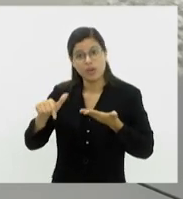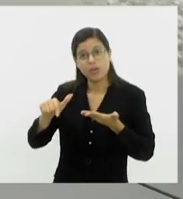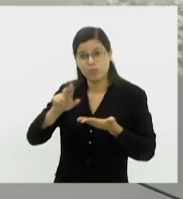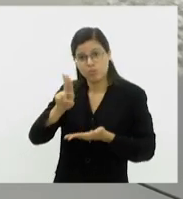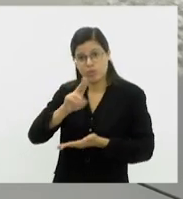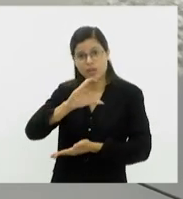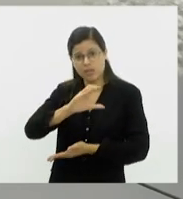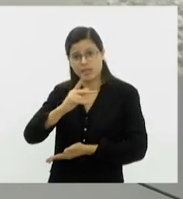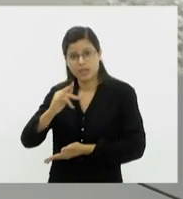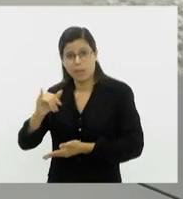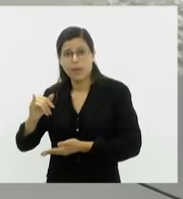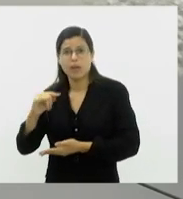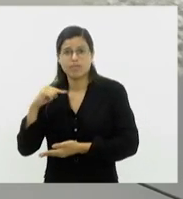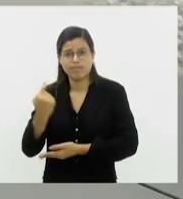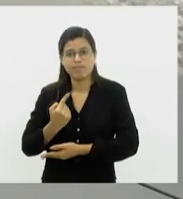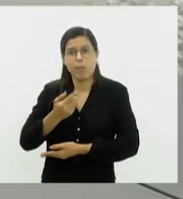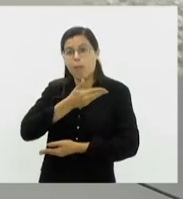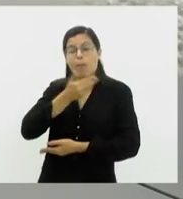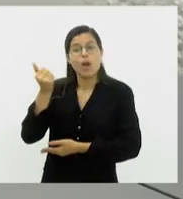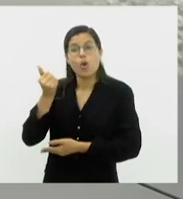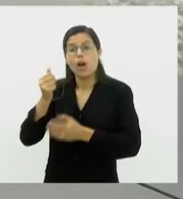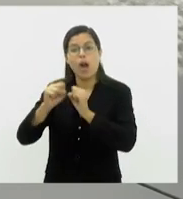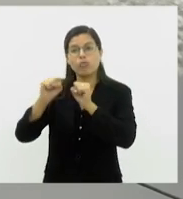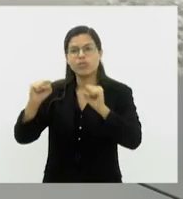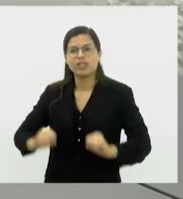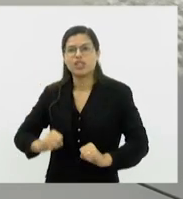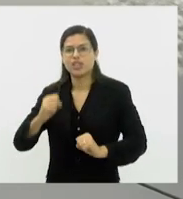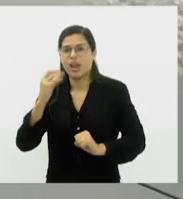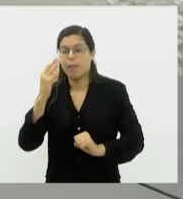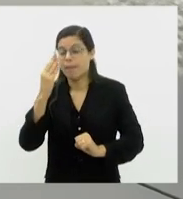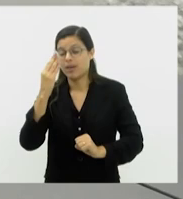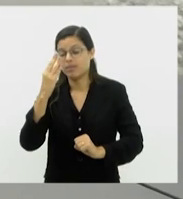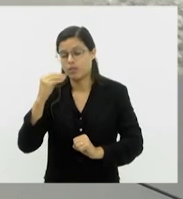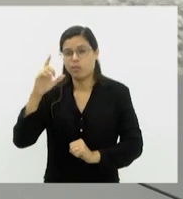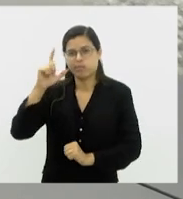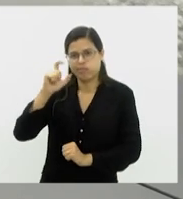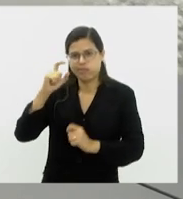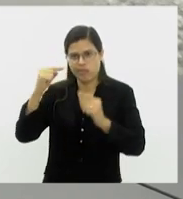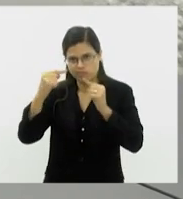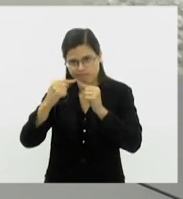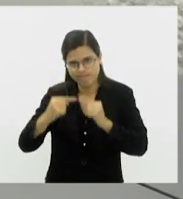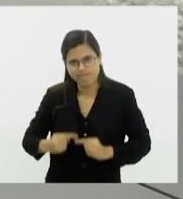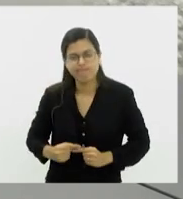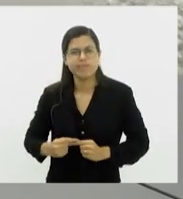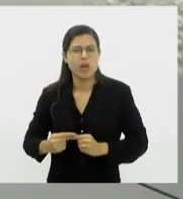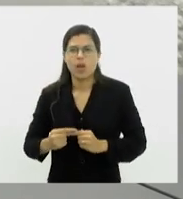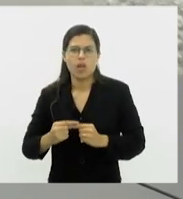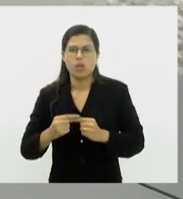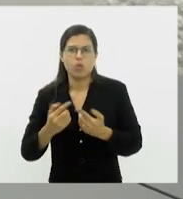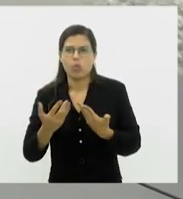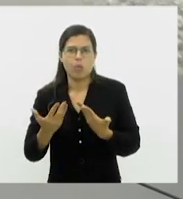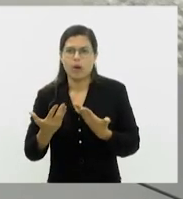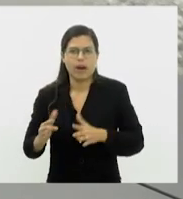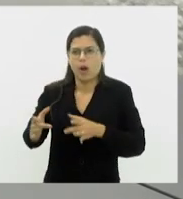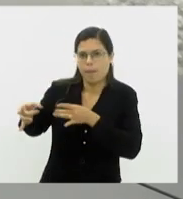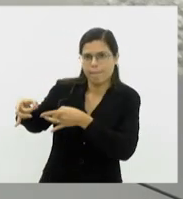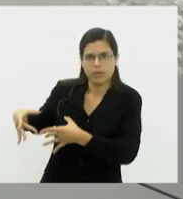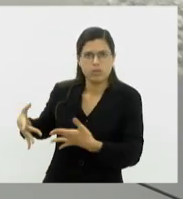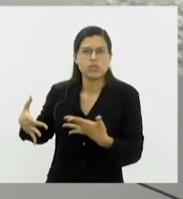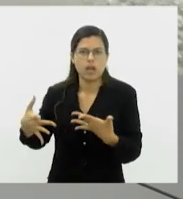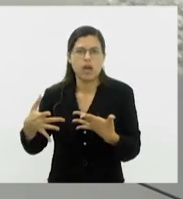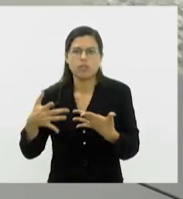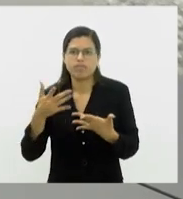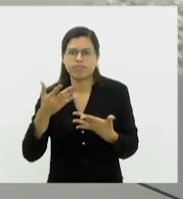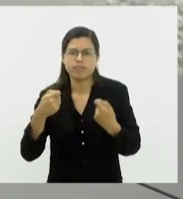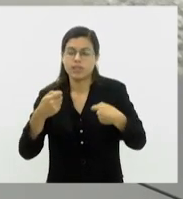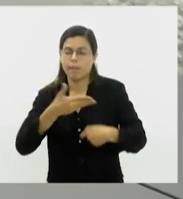sistema de reconhecimento Eu não falo em descartar eu falo melhorar então eu consegui fazer minhas ponderações na na